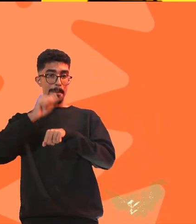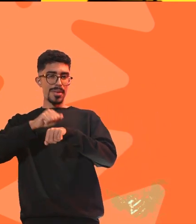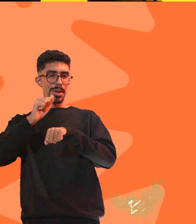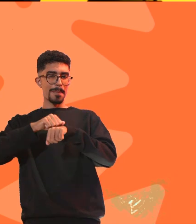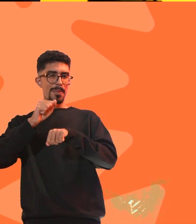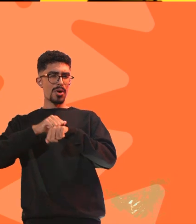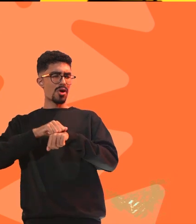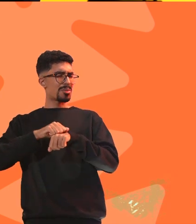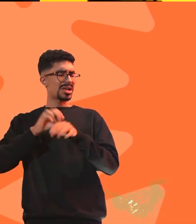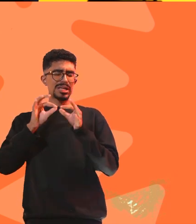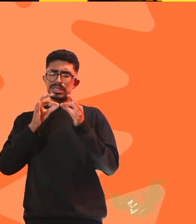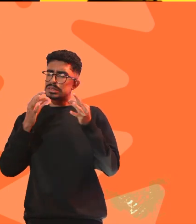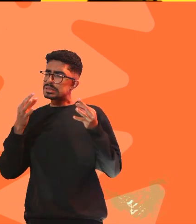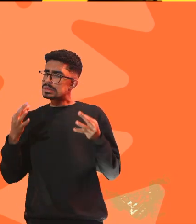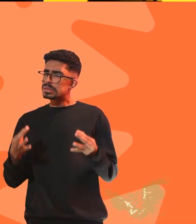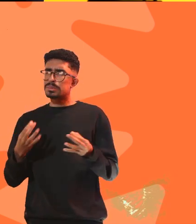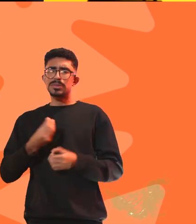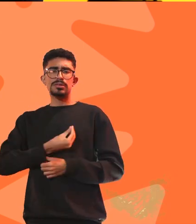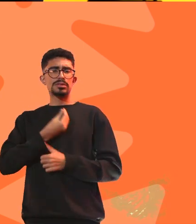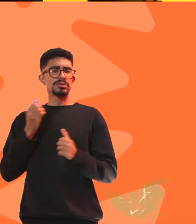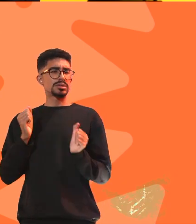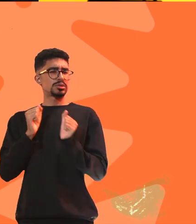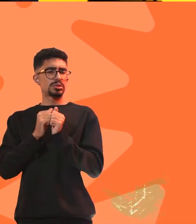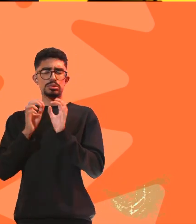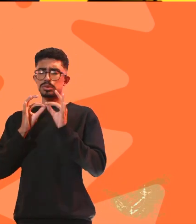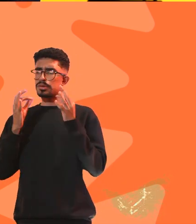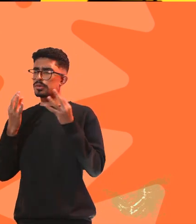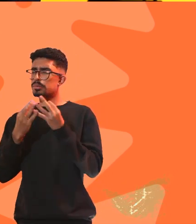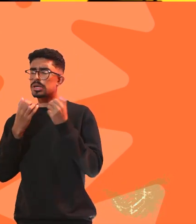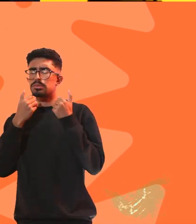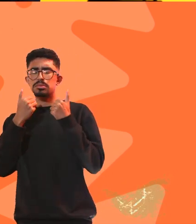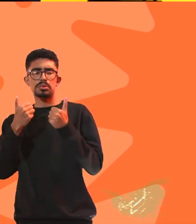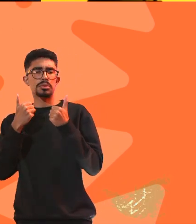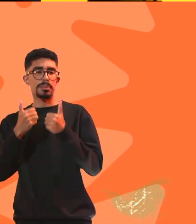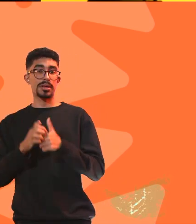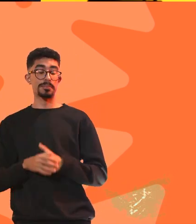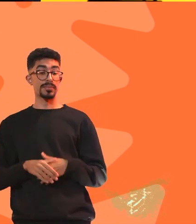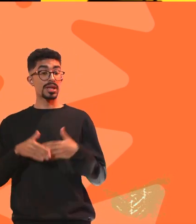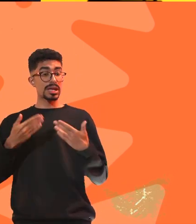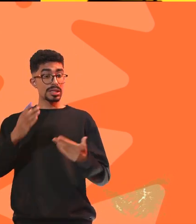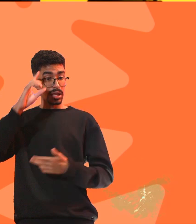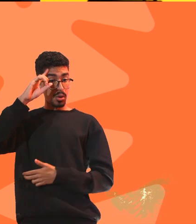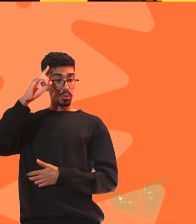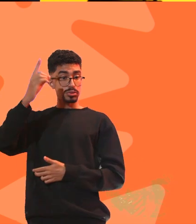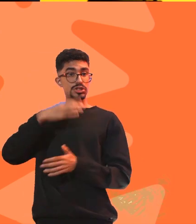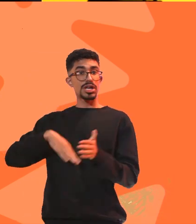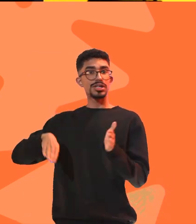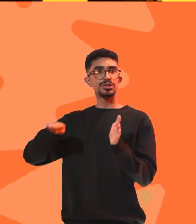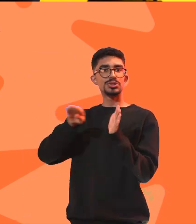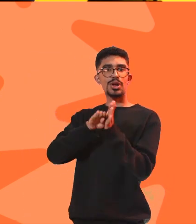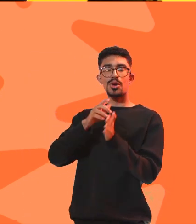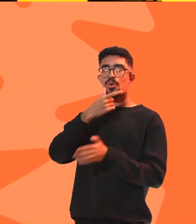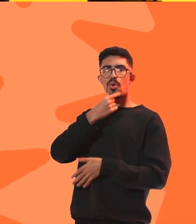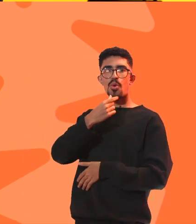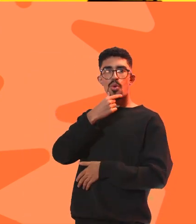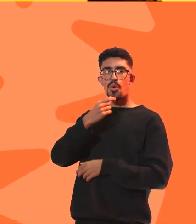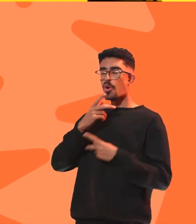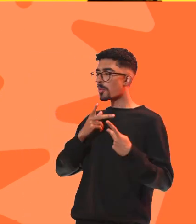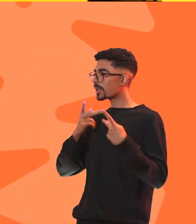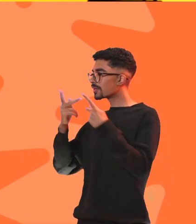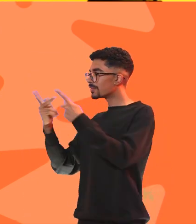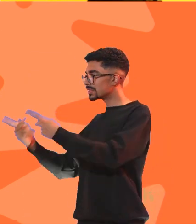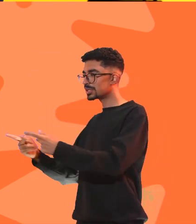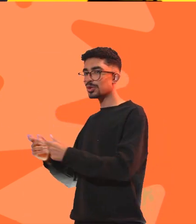viajante chegou à casa do rico e este não quis pegar uma de suas próprias ovelhas ou de seus bois para preparar-lhe uma refeição. Em vez disso, preparou